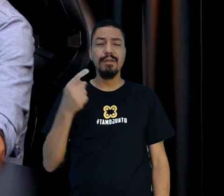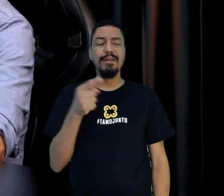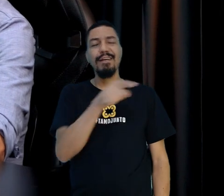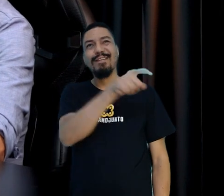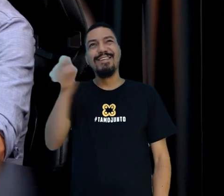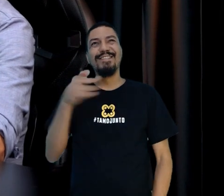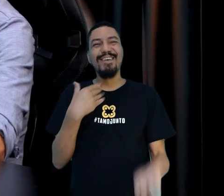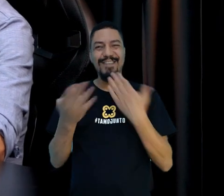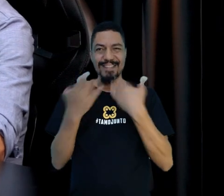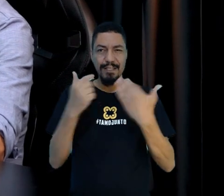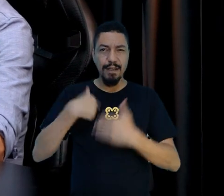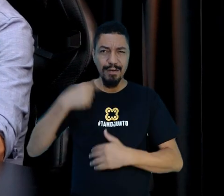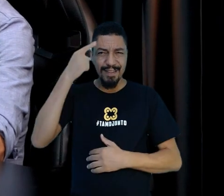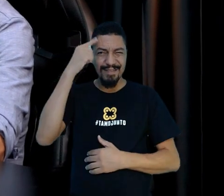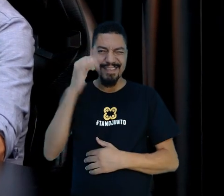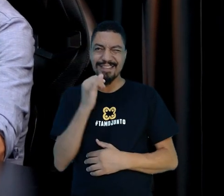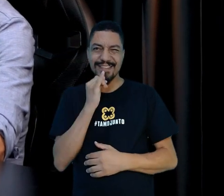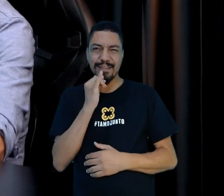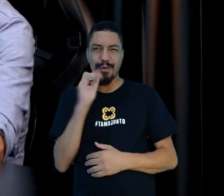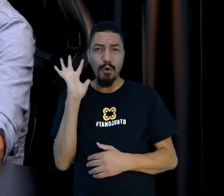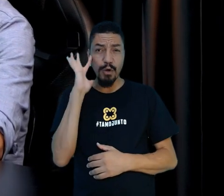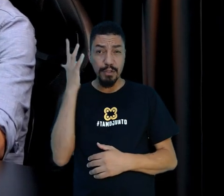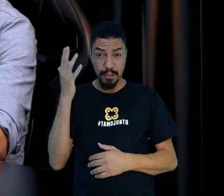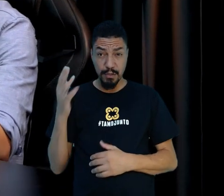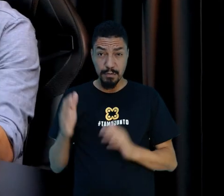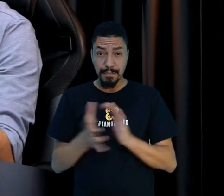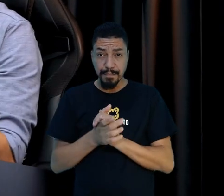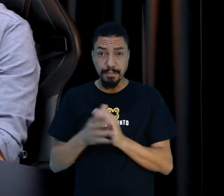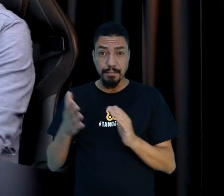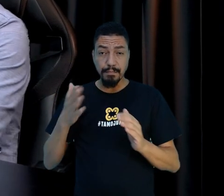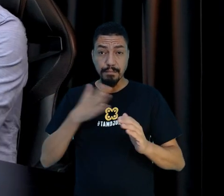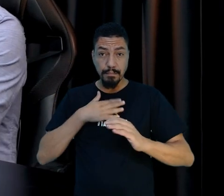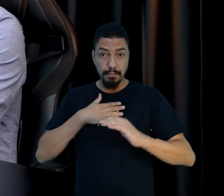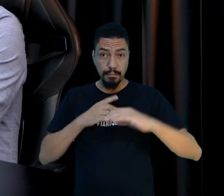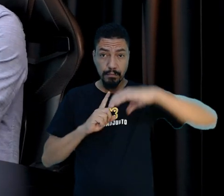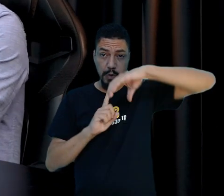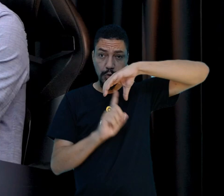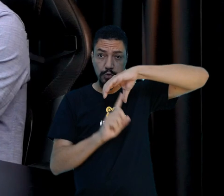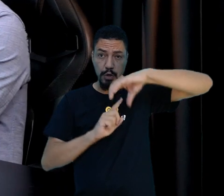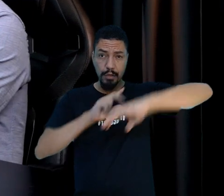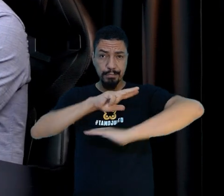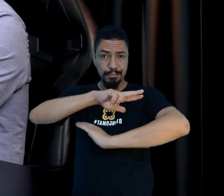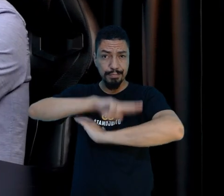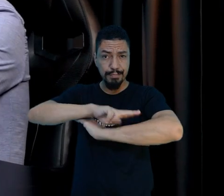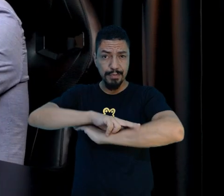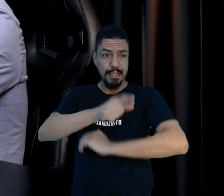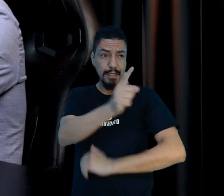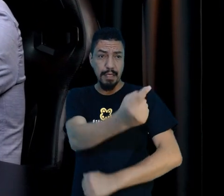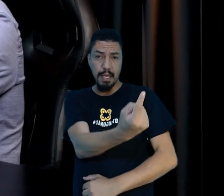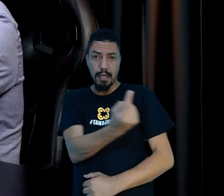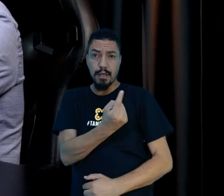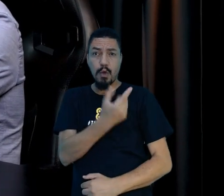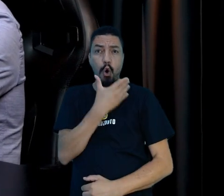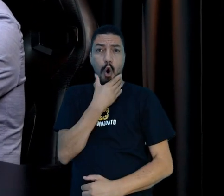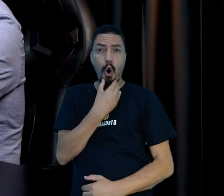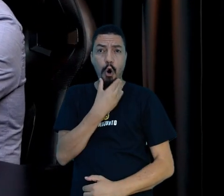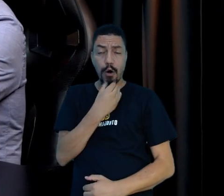Estava falando, eu lembrei de um caso que eu escutei no consultório, de um homem